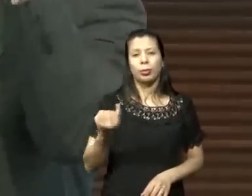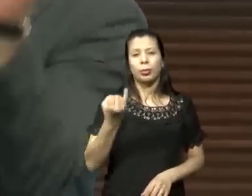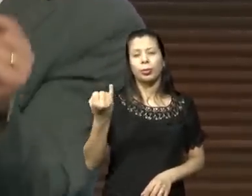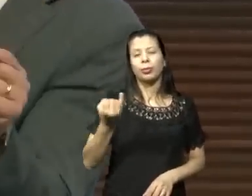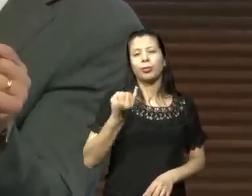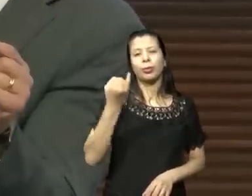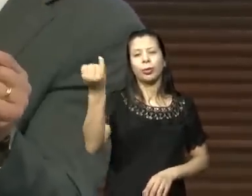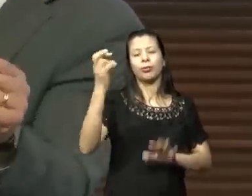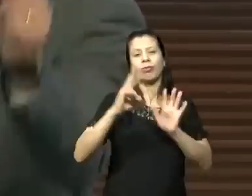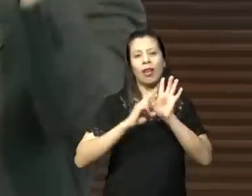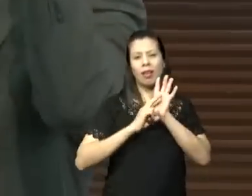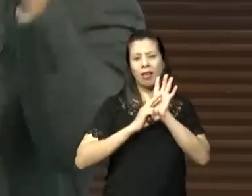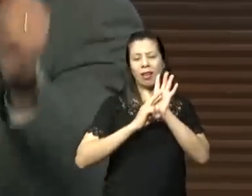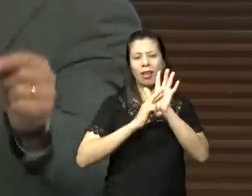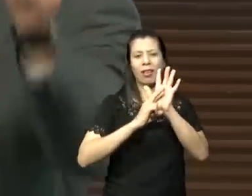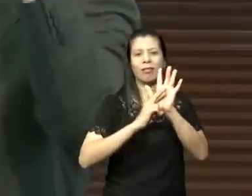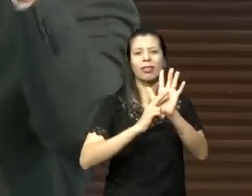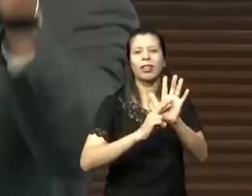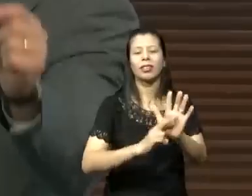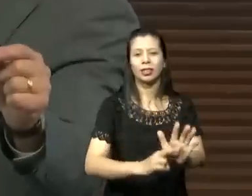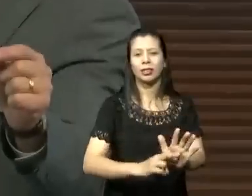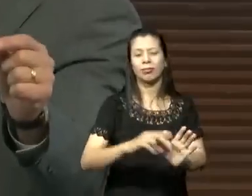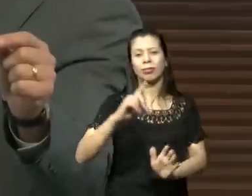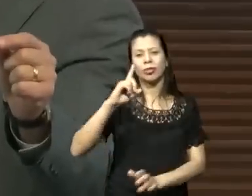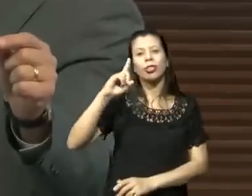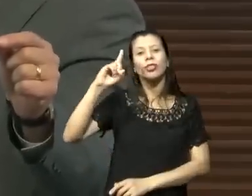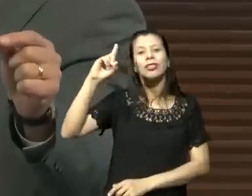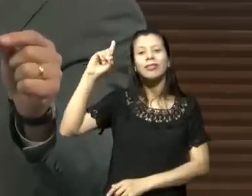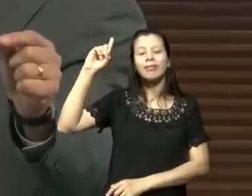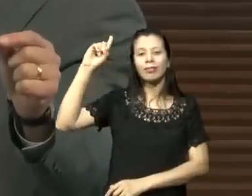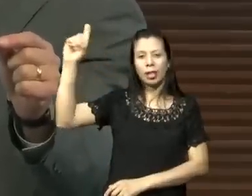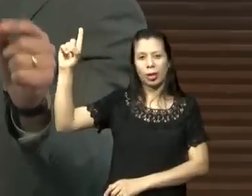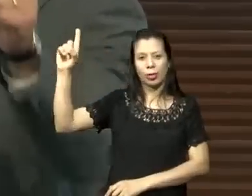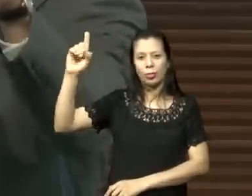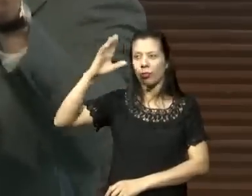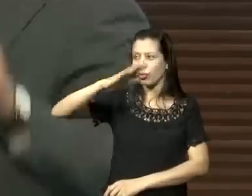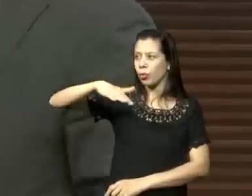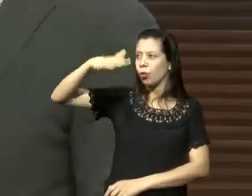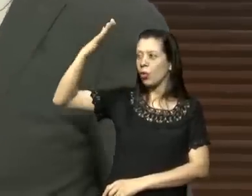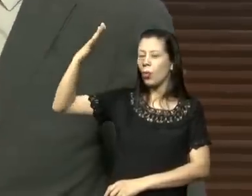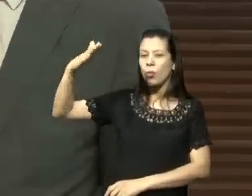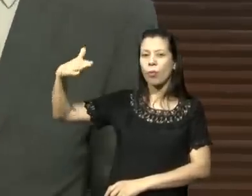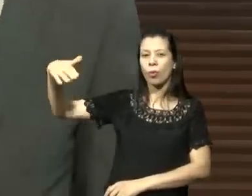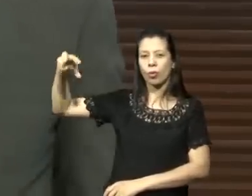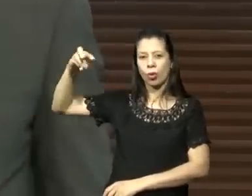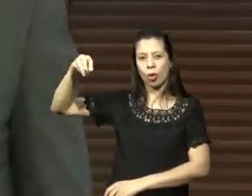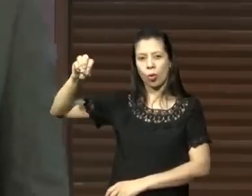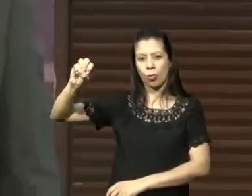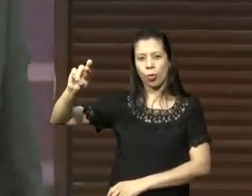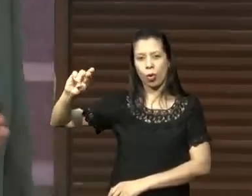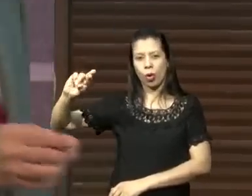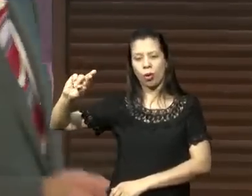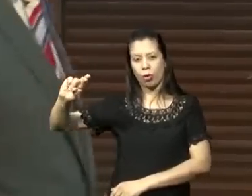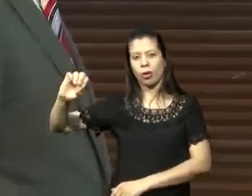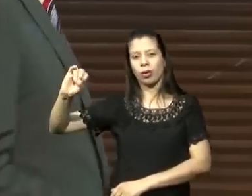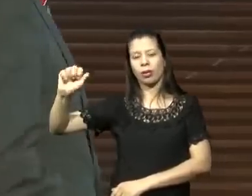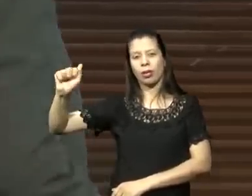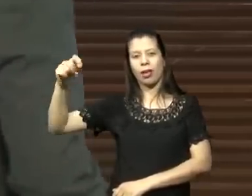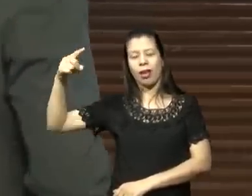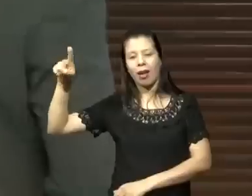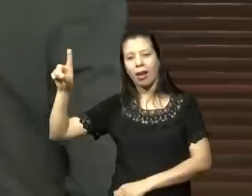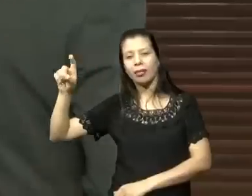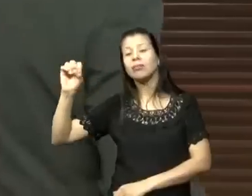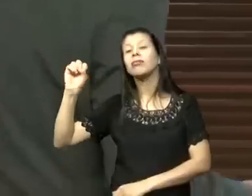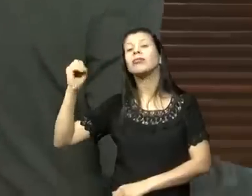no Monte Moriá que foi uma resposta de oração você quer entender isso coloca para mim a última citação